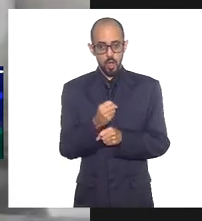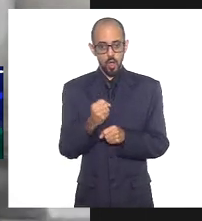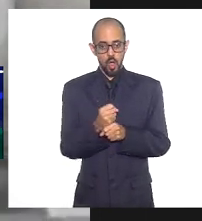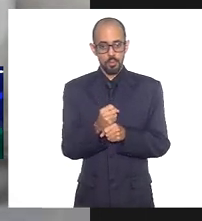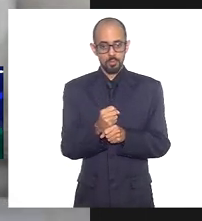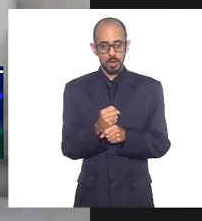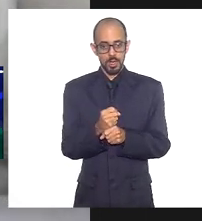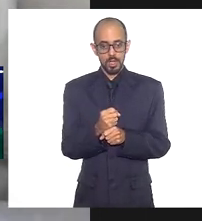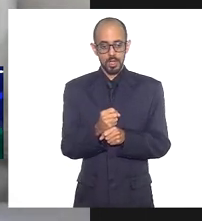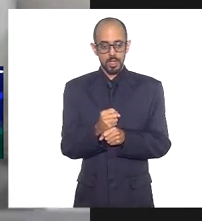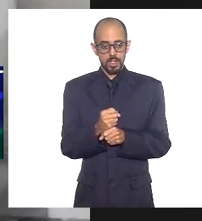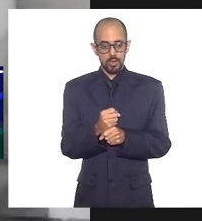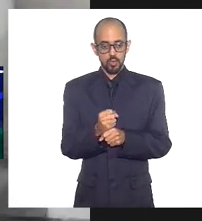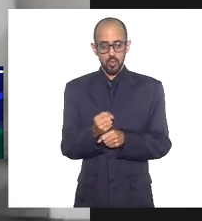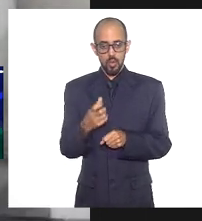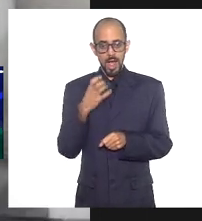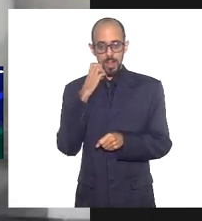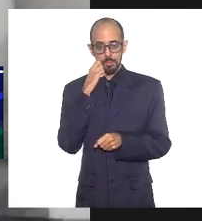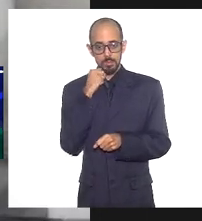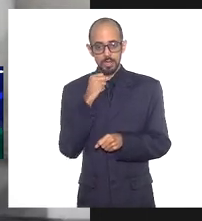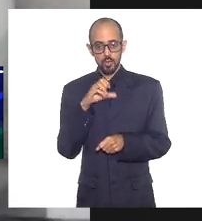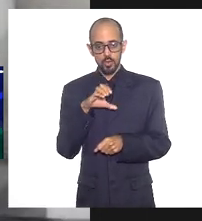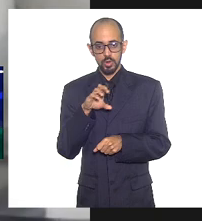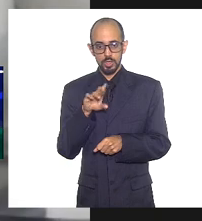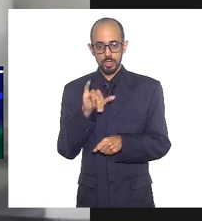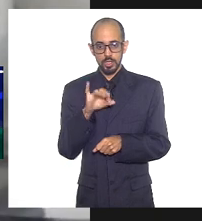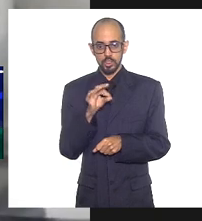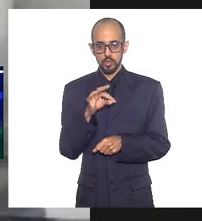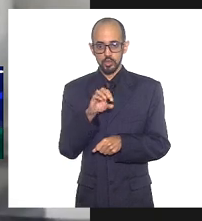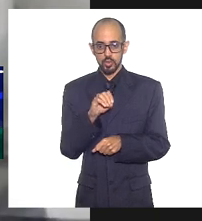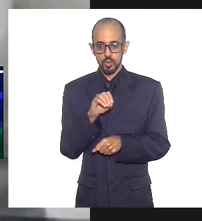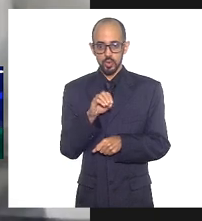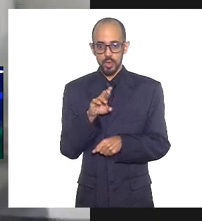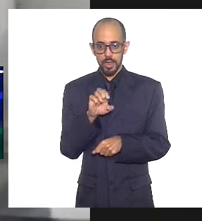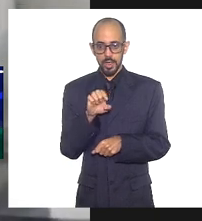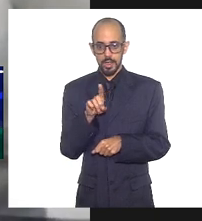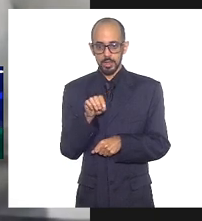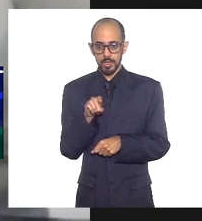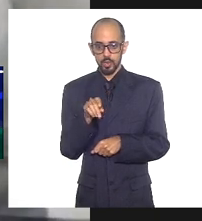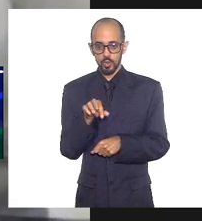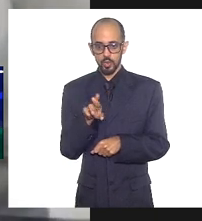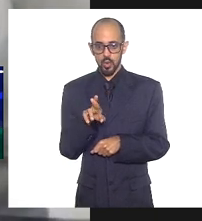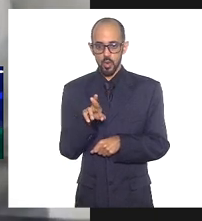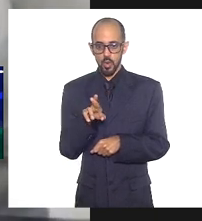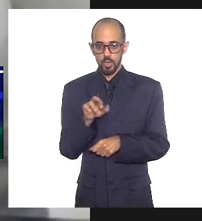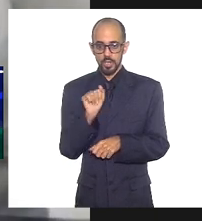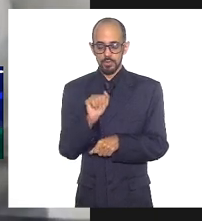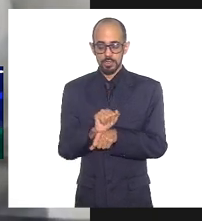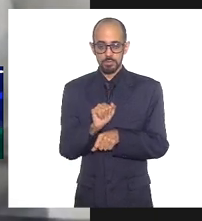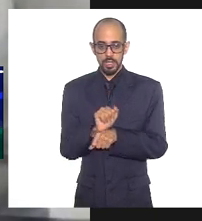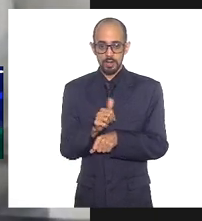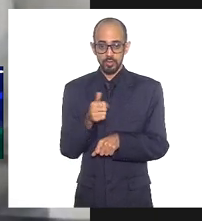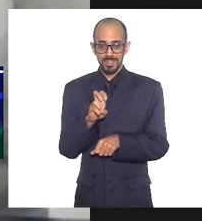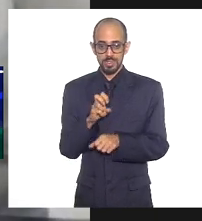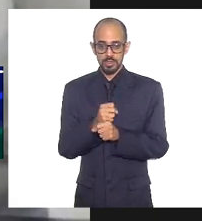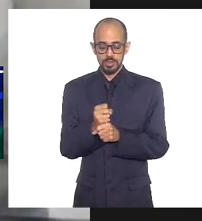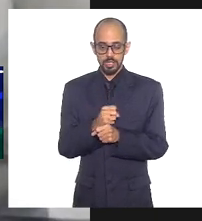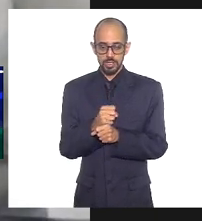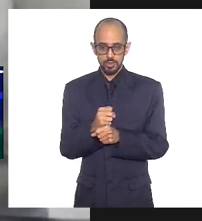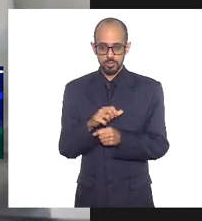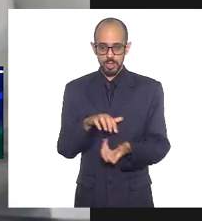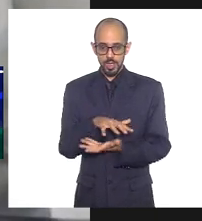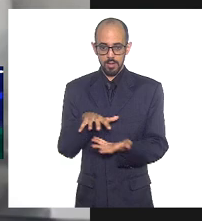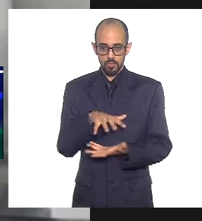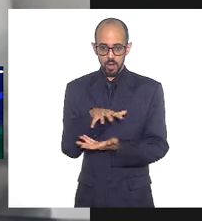Redentor que há 15 anos aquele abrigo aguardava essa intervenção por parte do governo do estado e nós